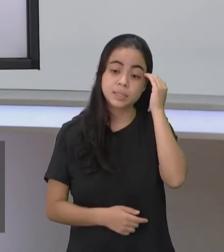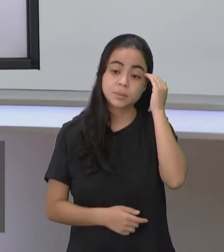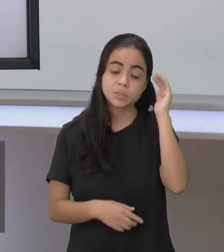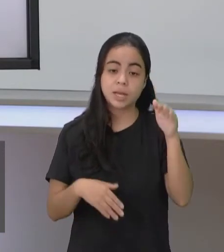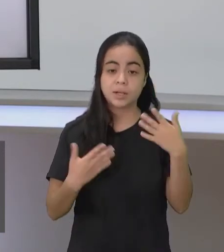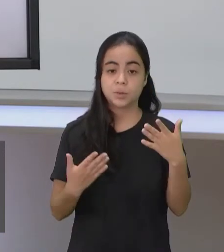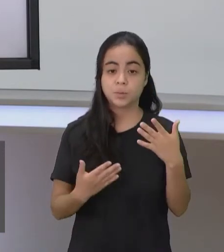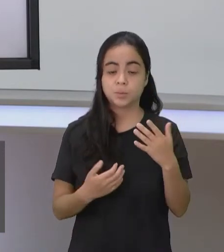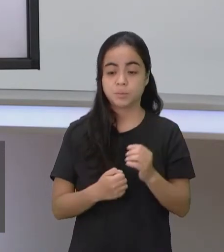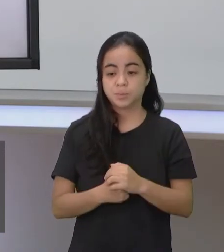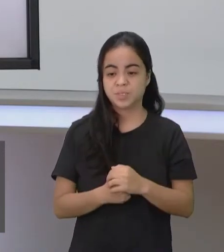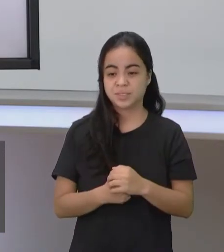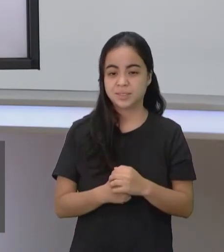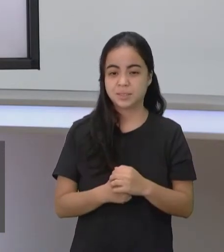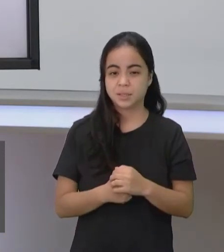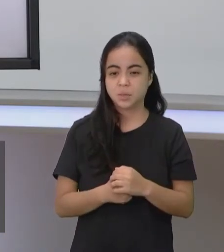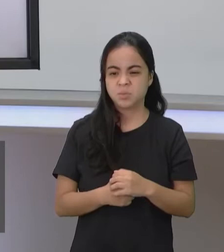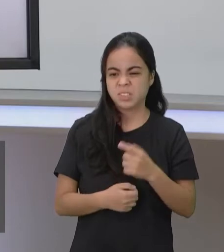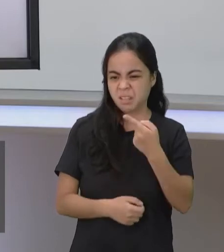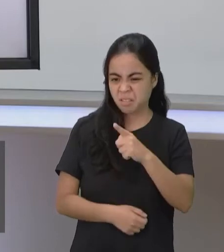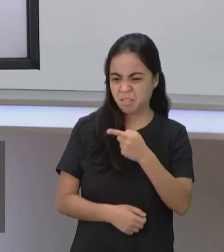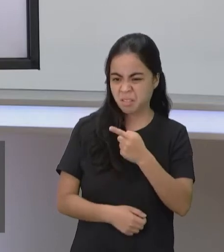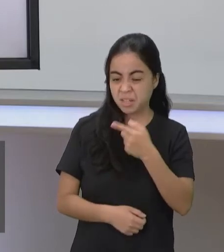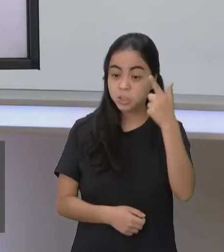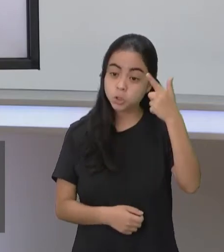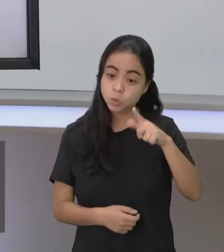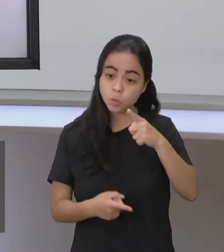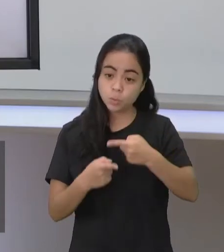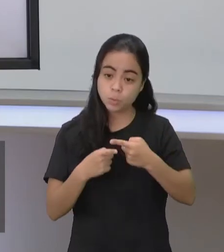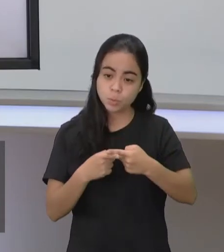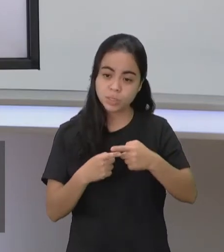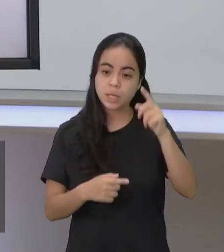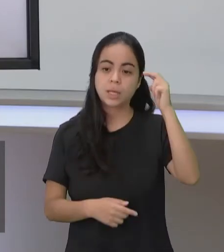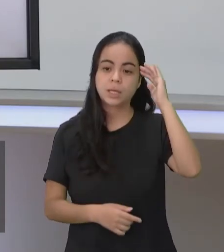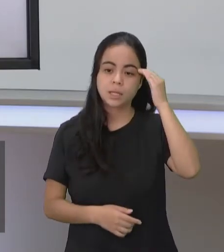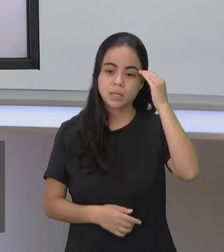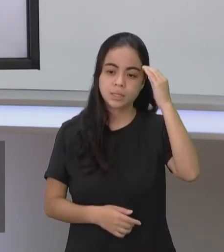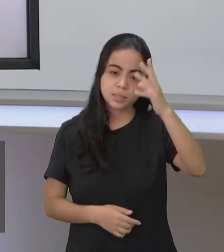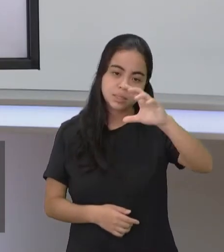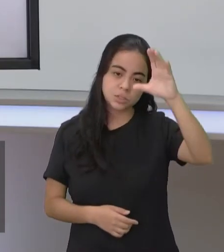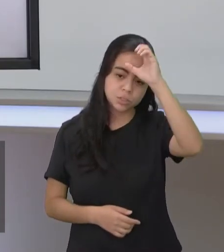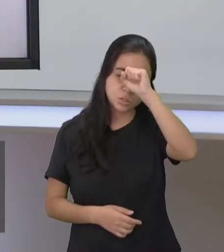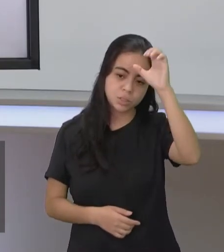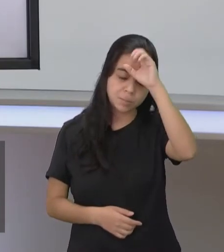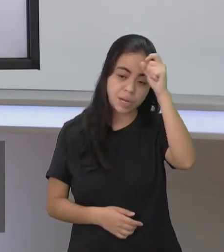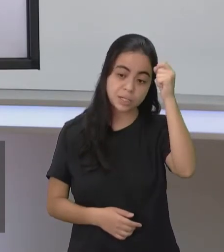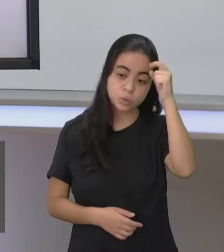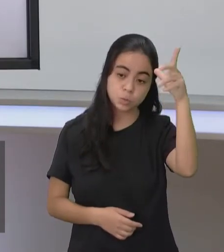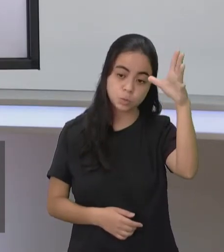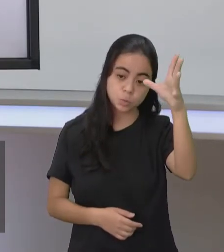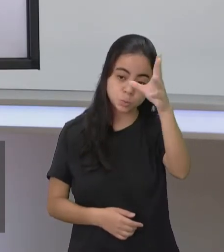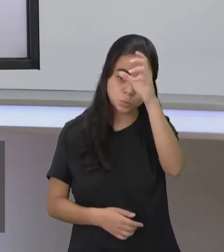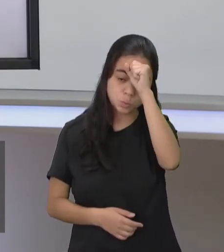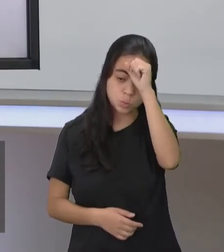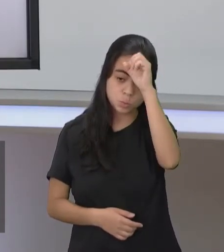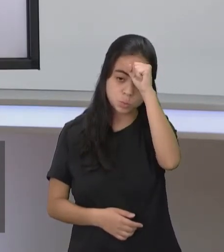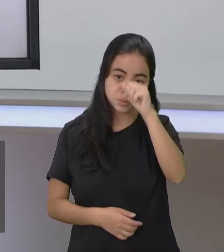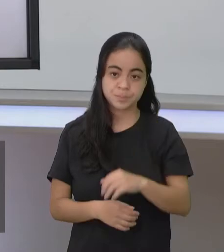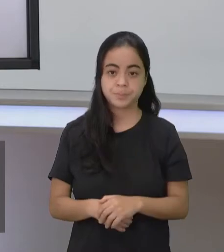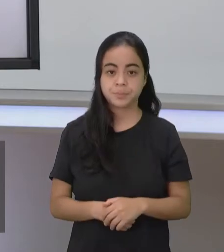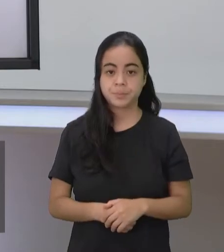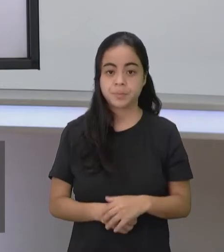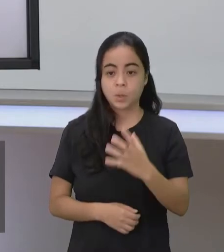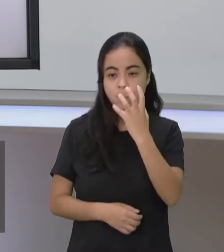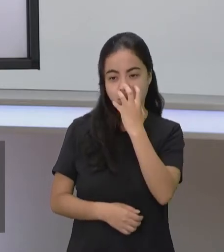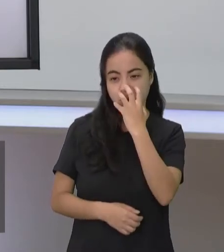precisou tomar a bronca porque a gente internaliza. A gente internaliza esses processos da cultura. O seu cachorro, quando você fala